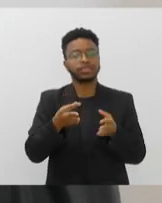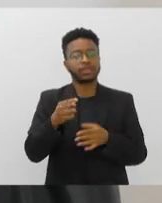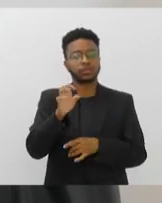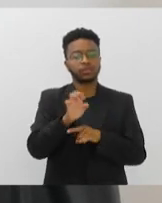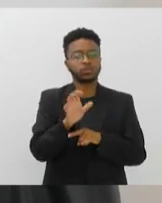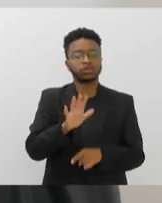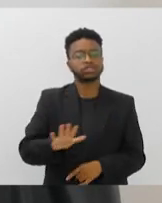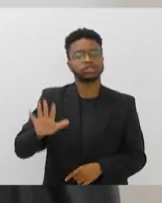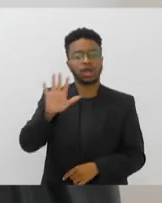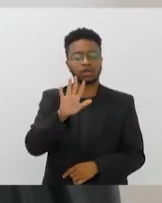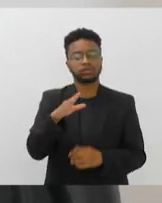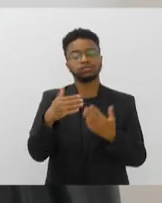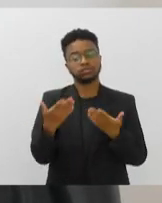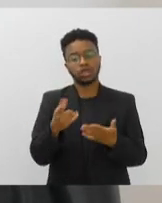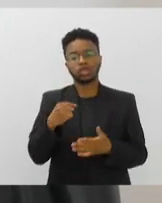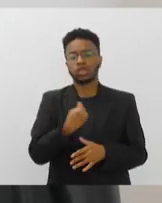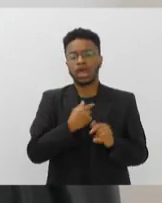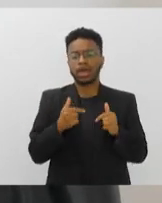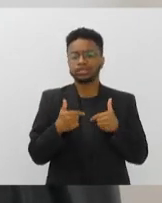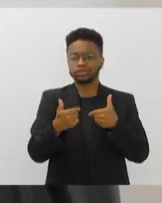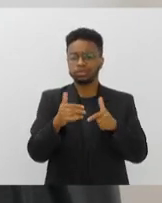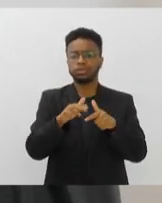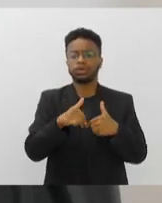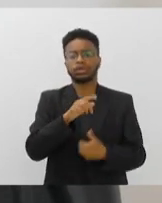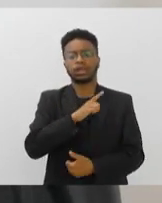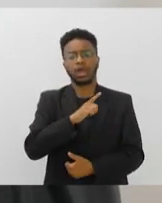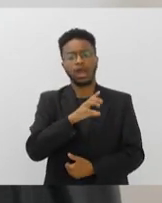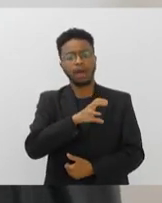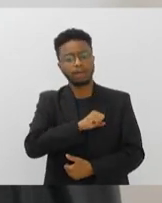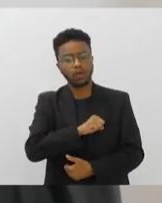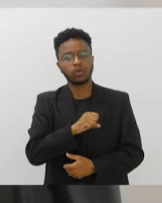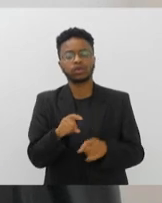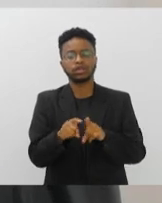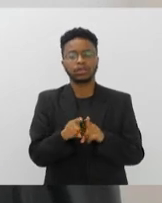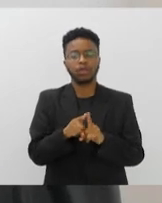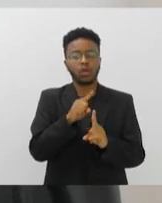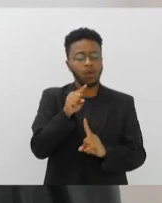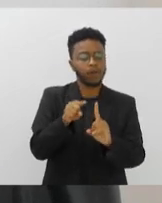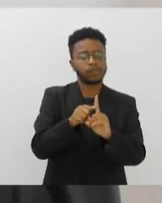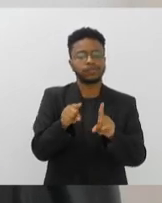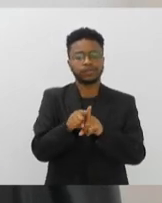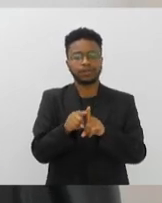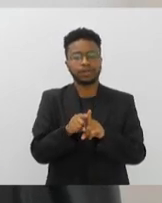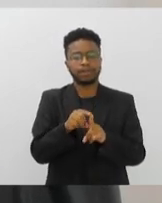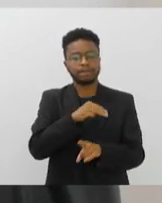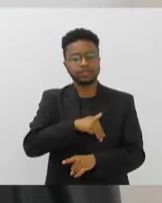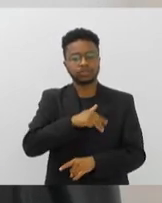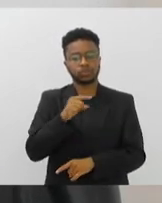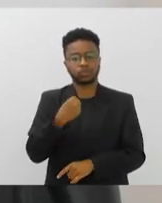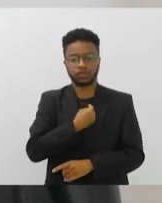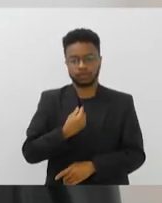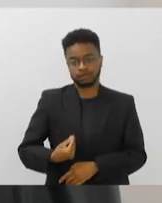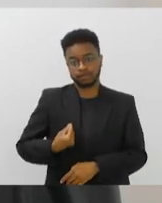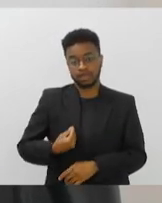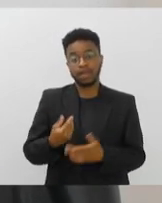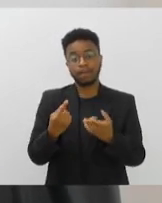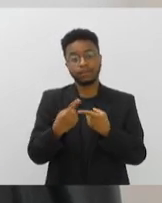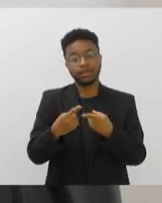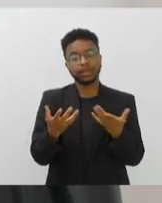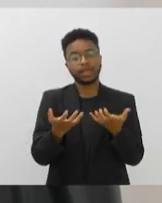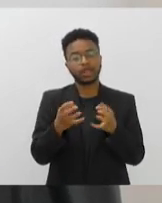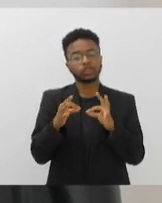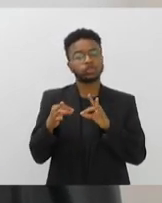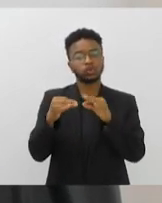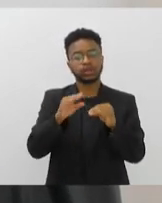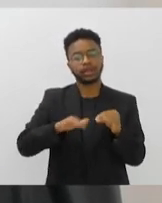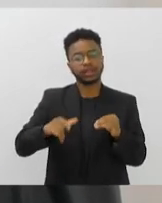estado e nós fazemos isso com amor com vocação como missão de vida porque nós queríamos que toda criança tenha uma família mas uma